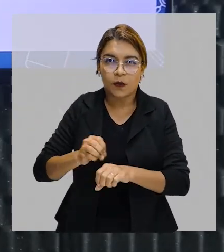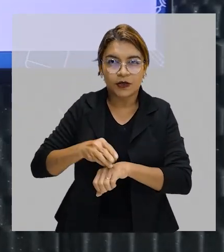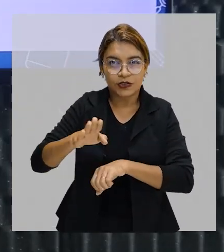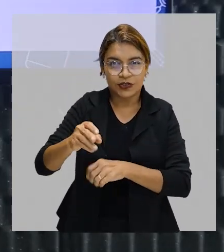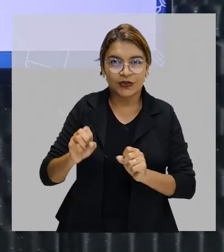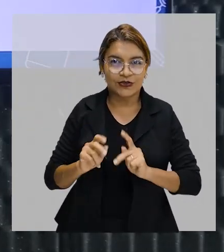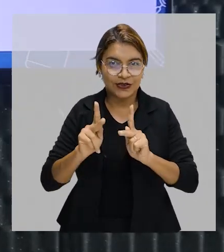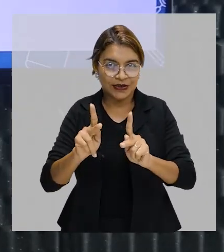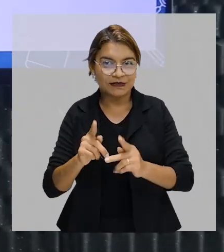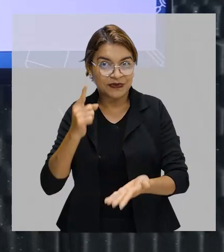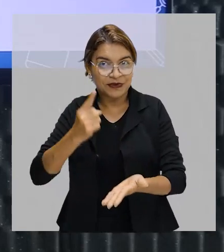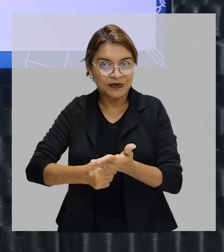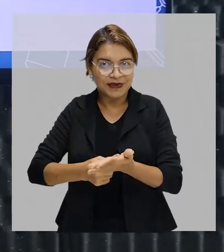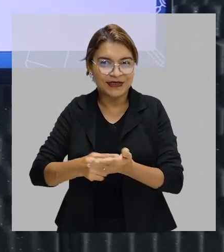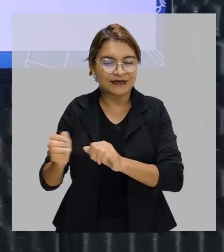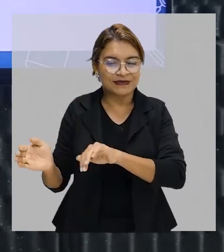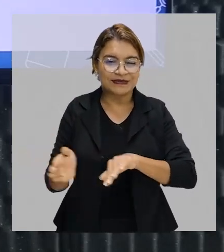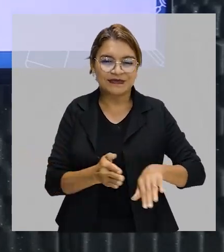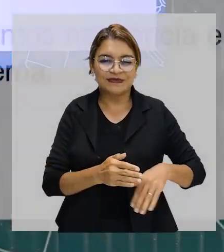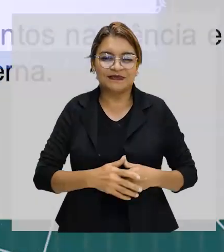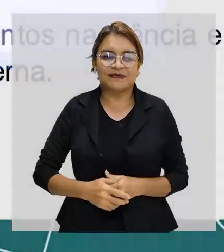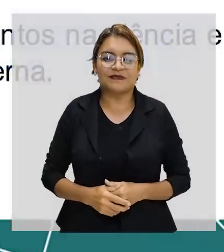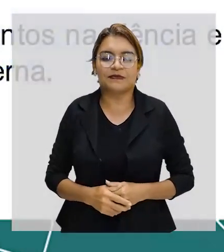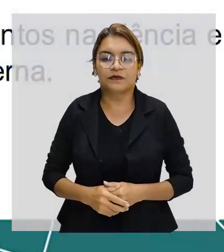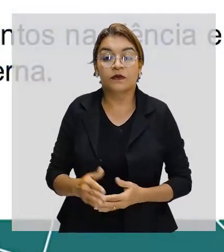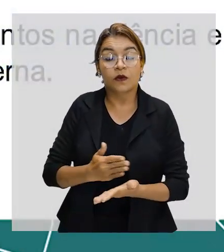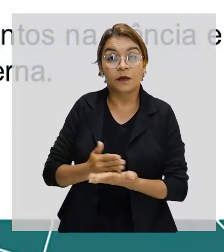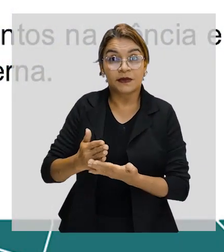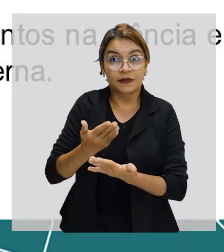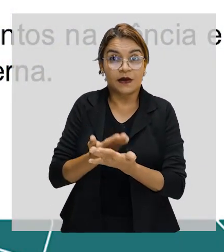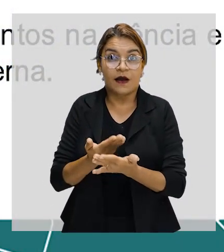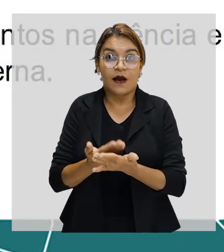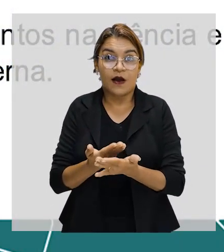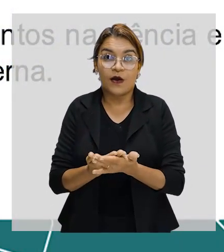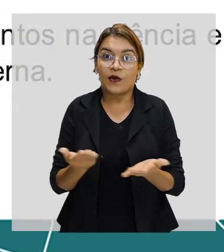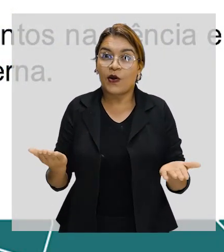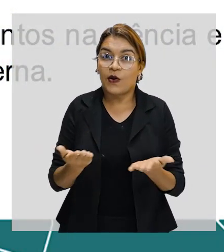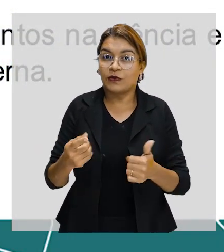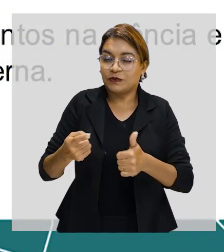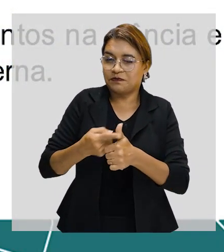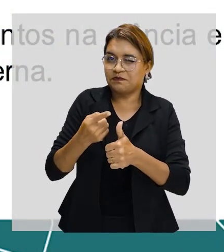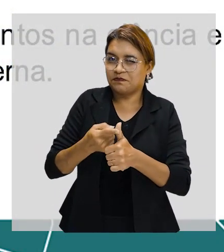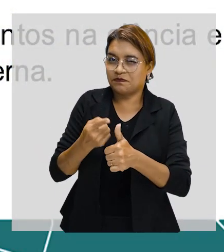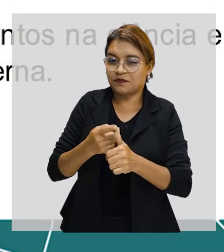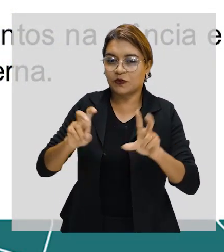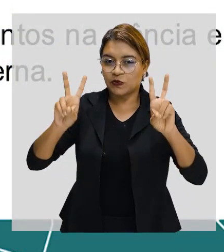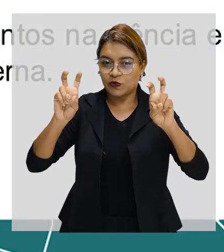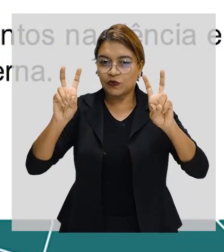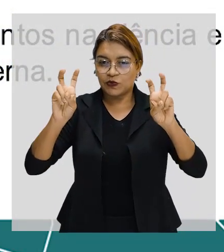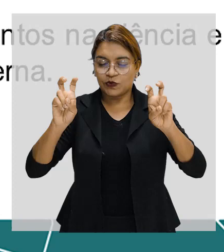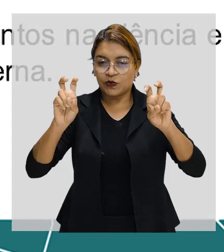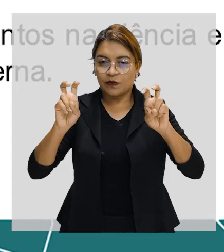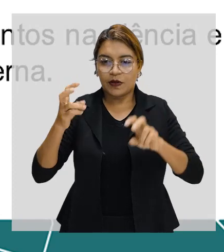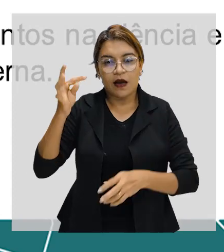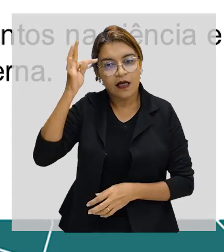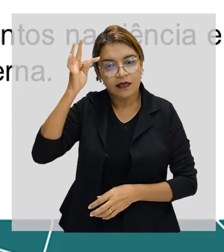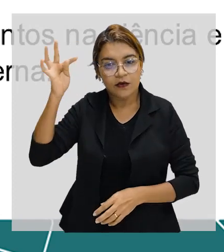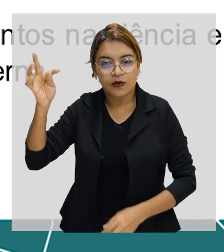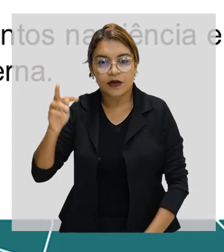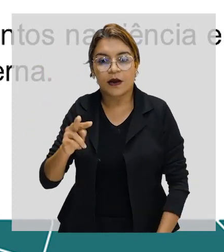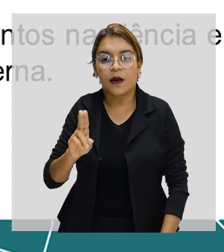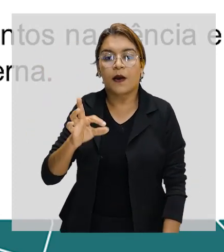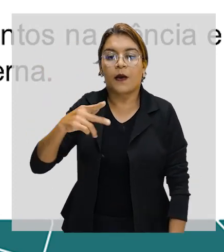Combinado? Então vamos começar. E a gente inicia a nossa aula, primeiro tópico, tratando sobre uma teoria chamada